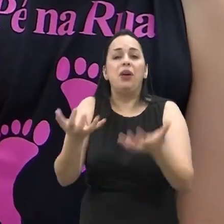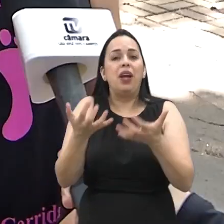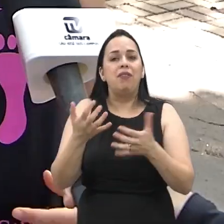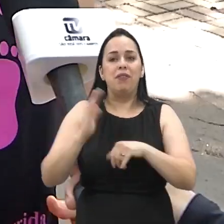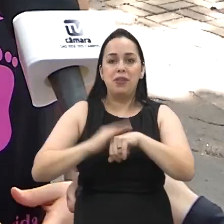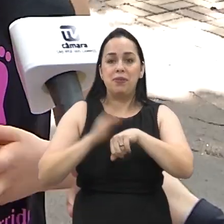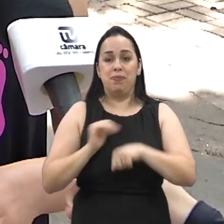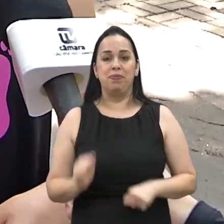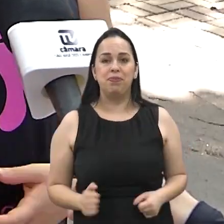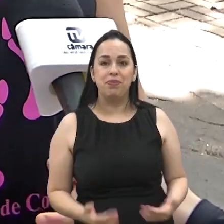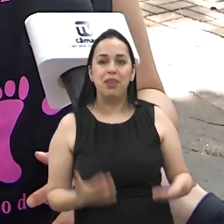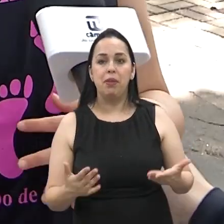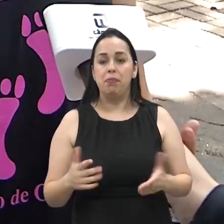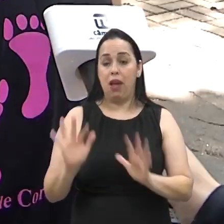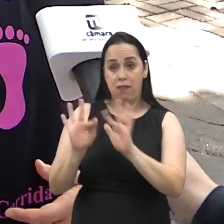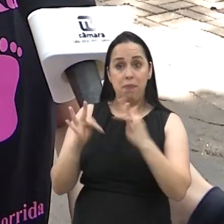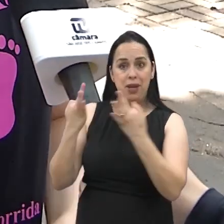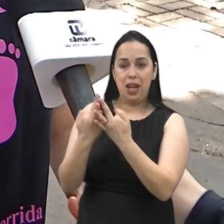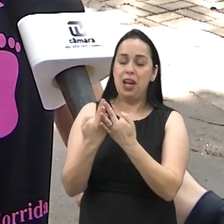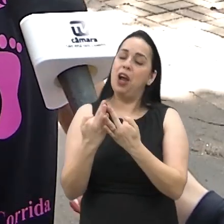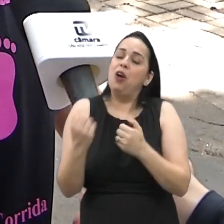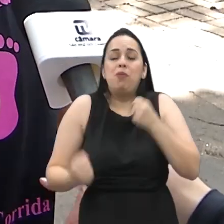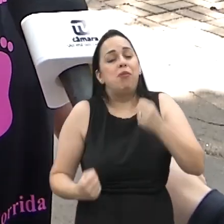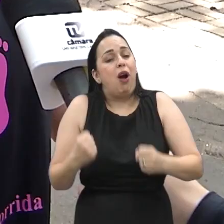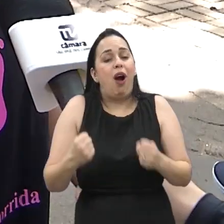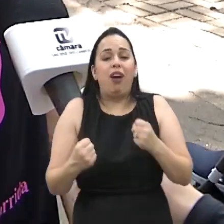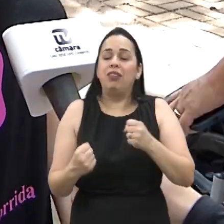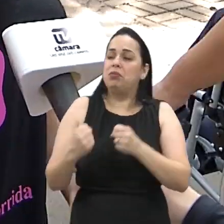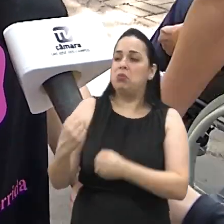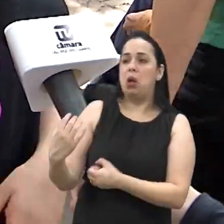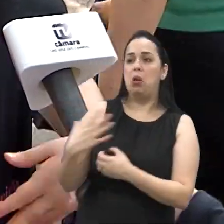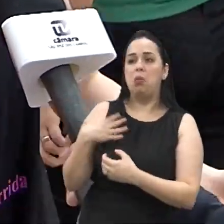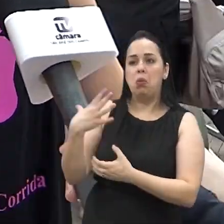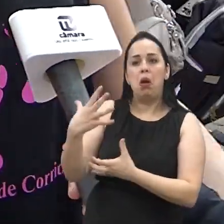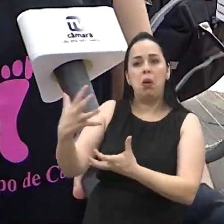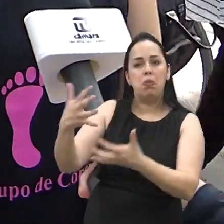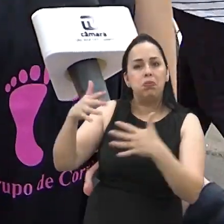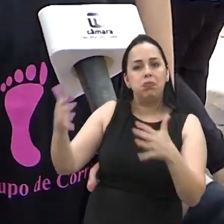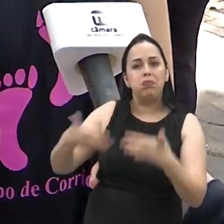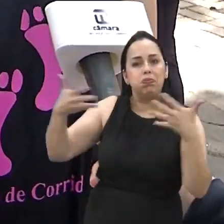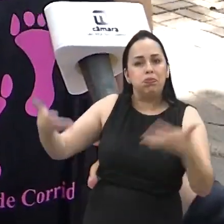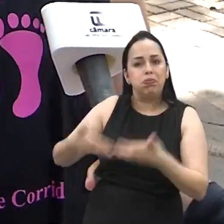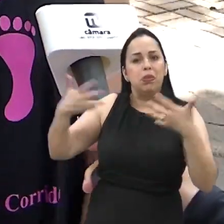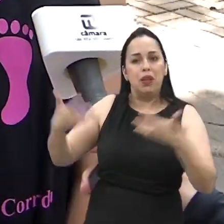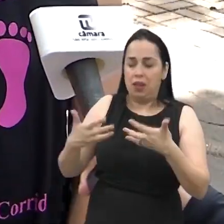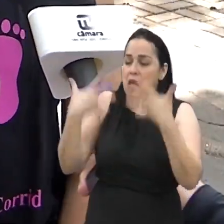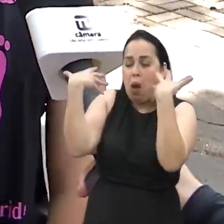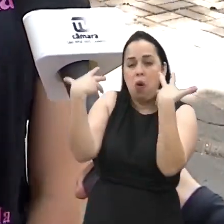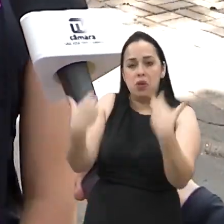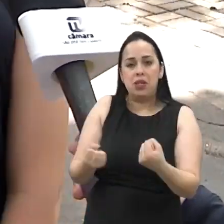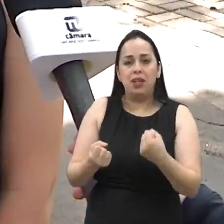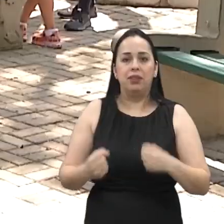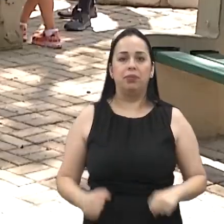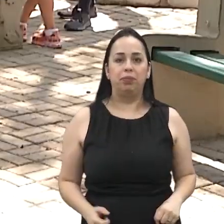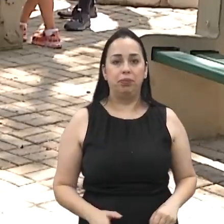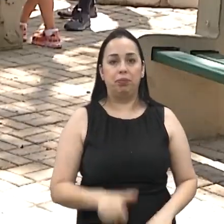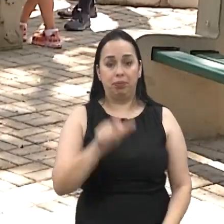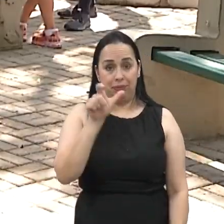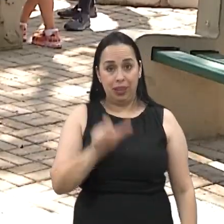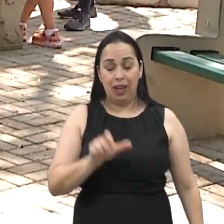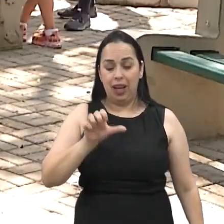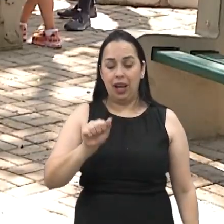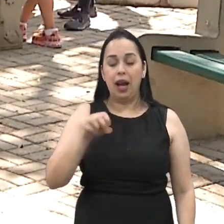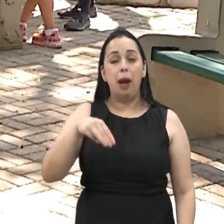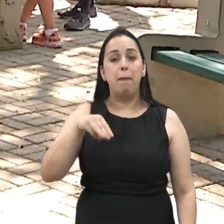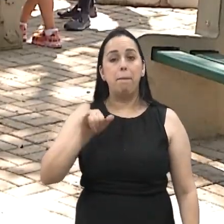fazer, né? Minha família toda corre, então, né? Começou a ter incentivo. Vamos lá, né? Por que não fazer, né?